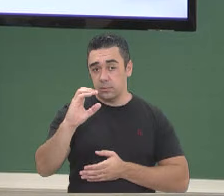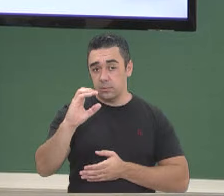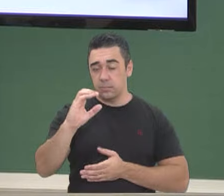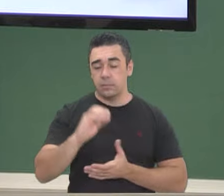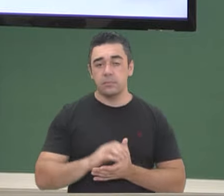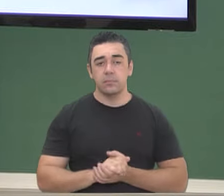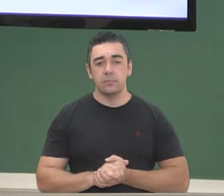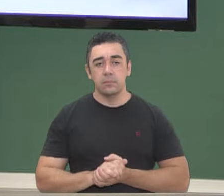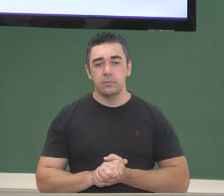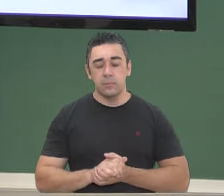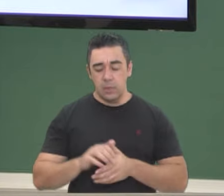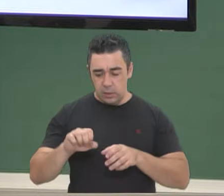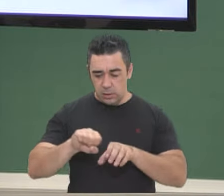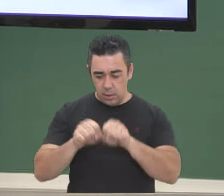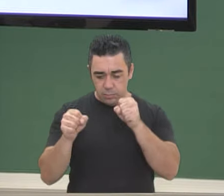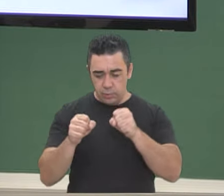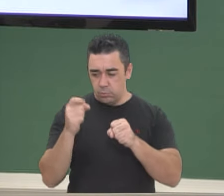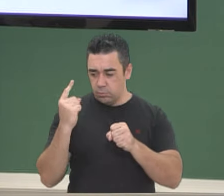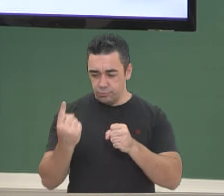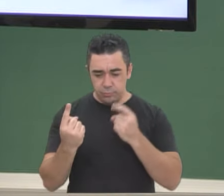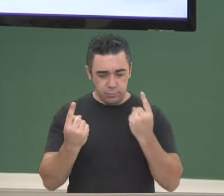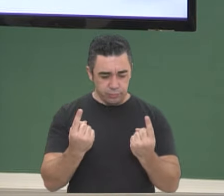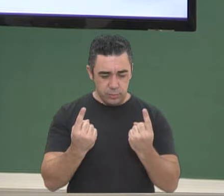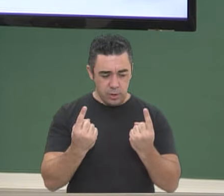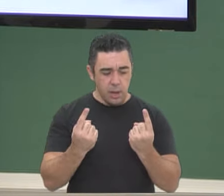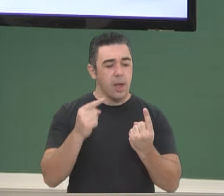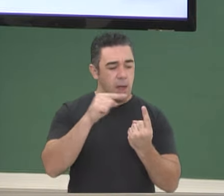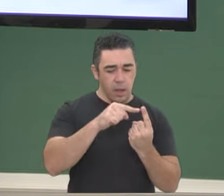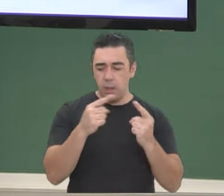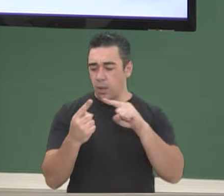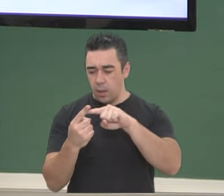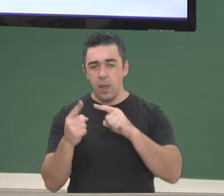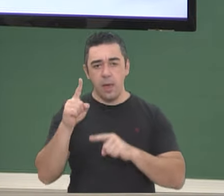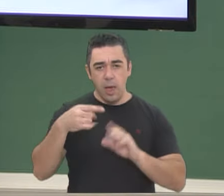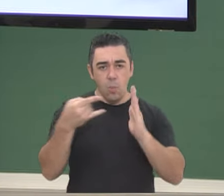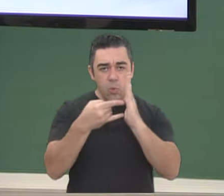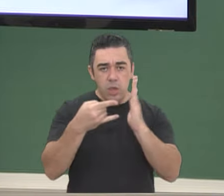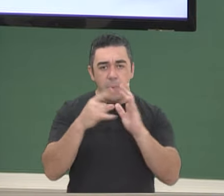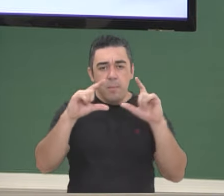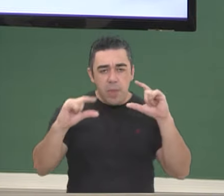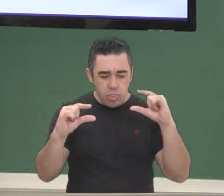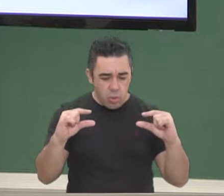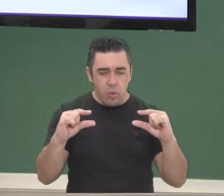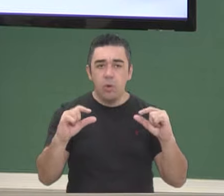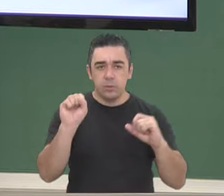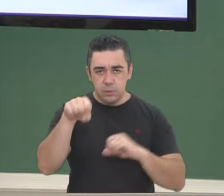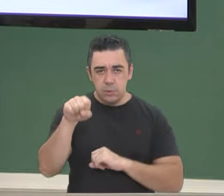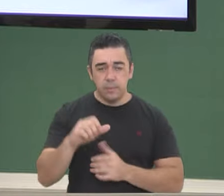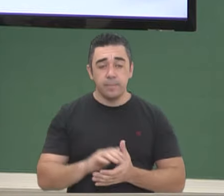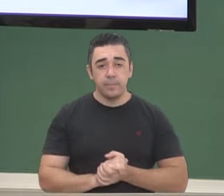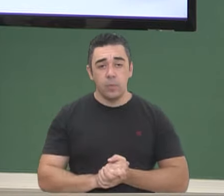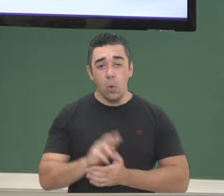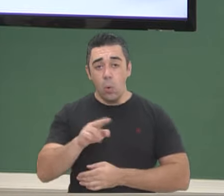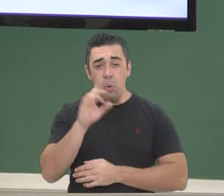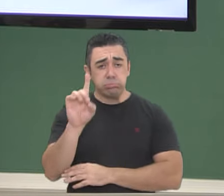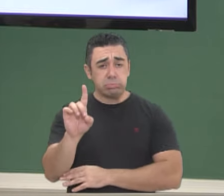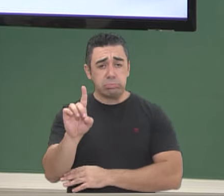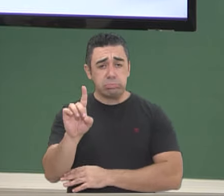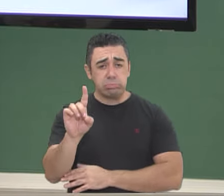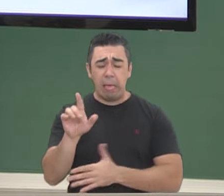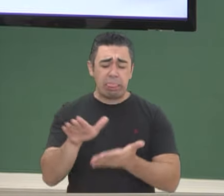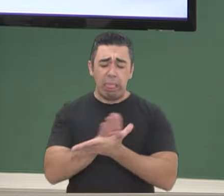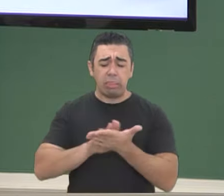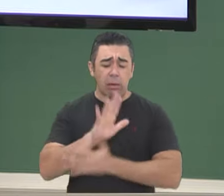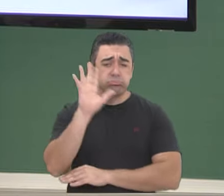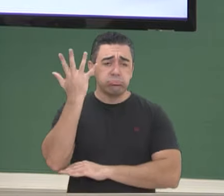e cada um dos seus pedaços torna-se o imã menor ou a alternativa de nada